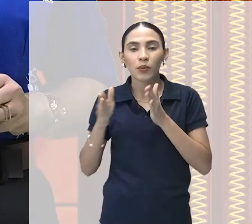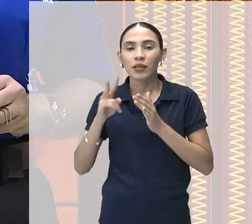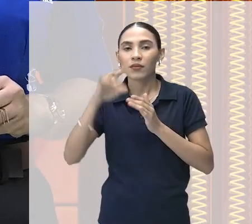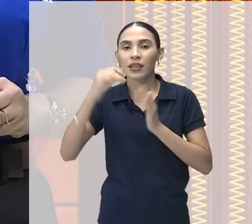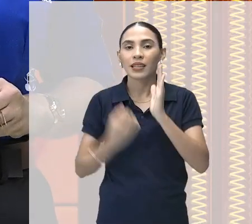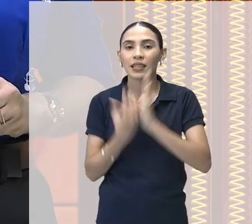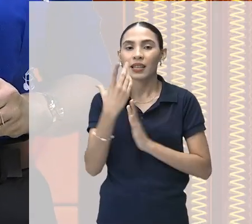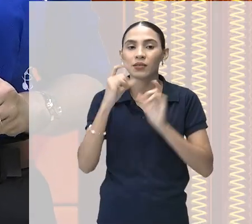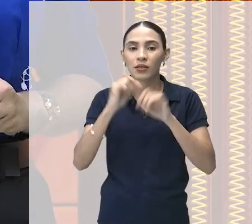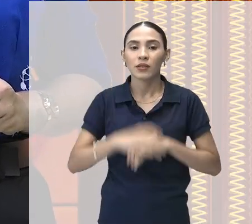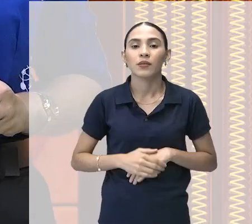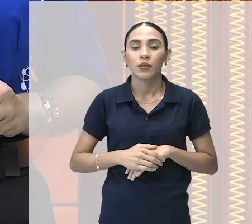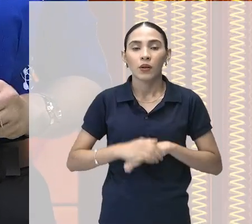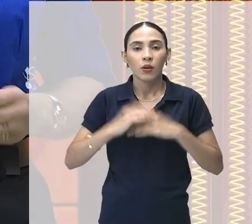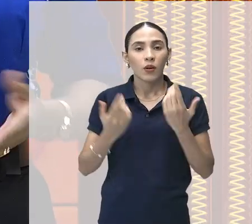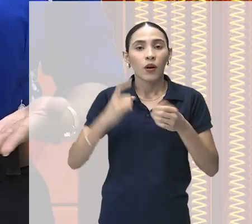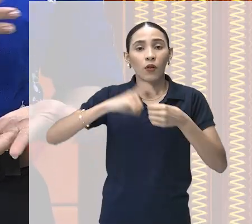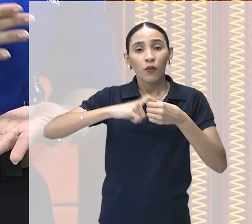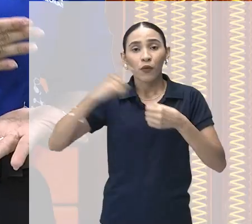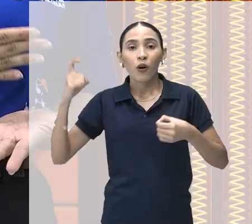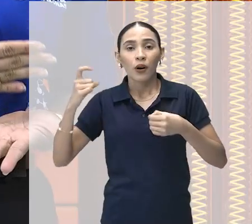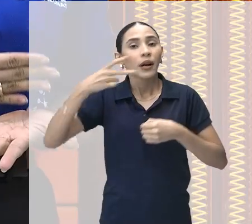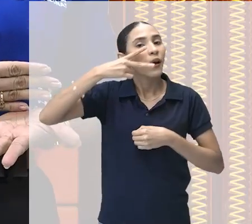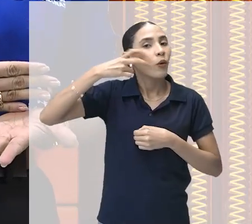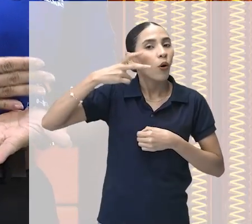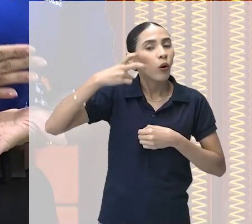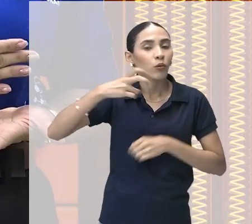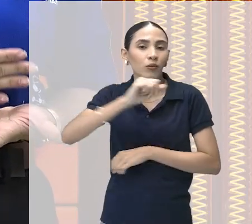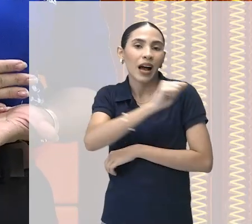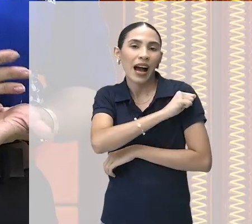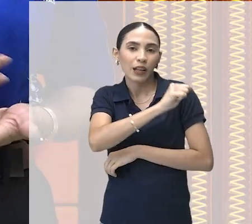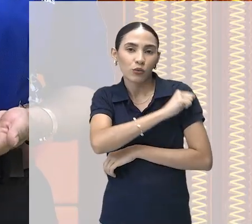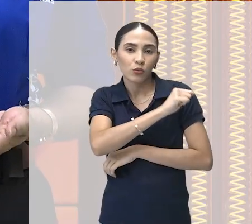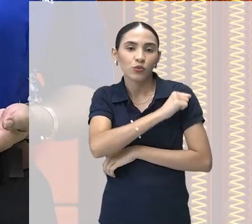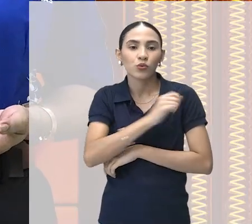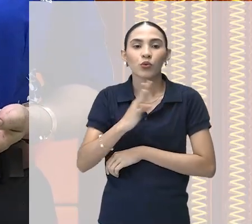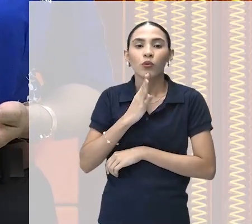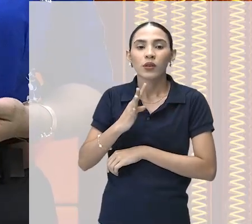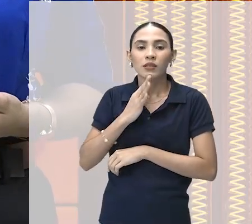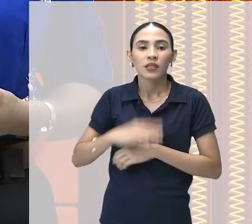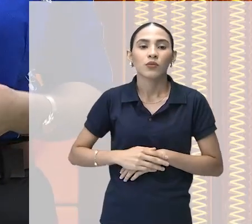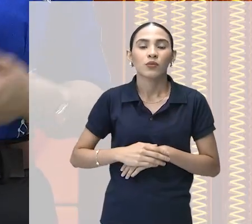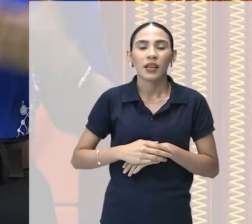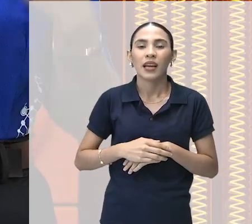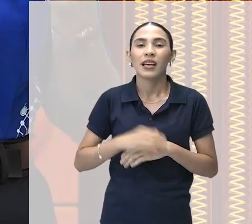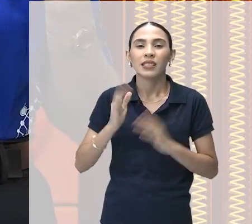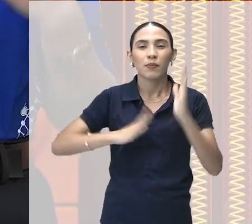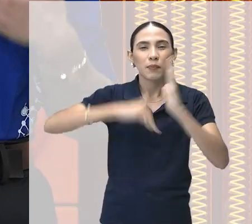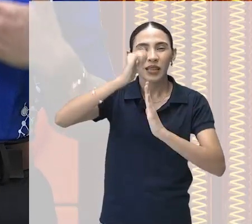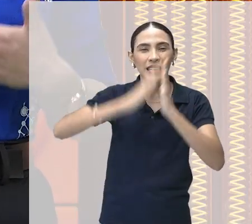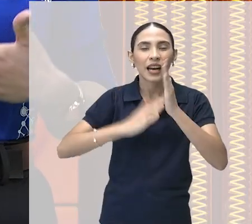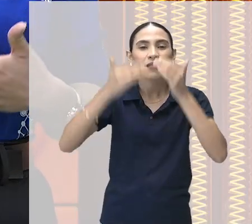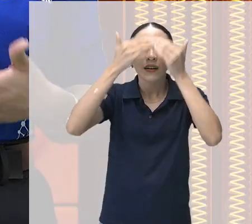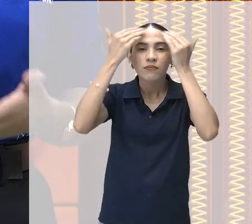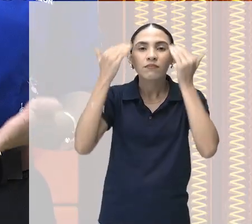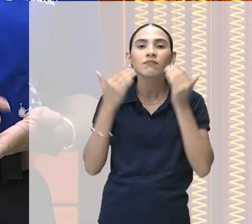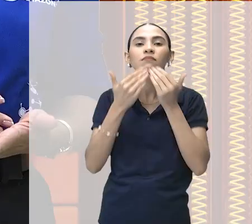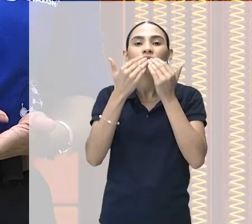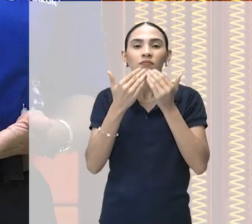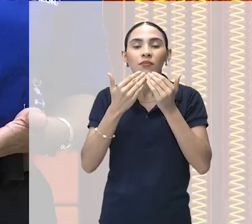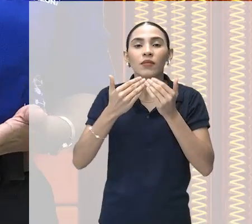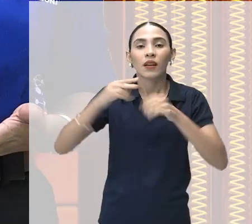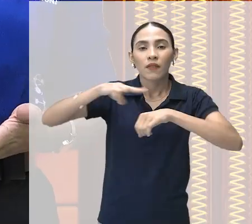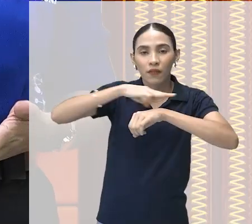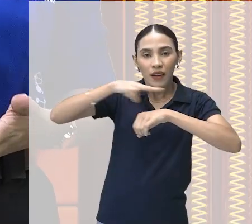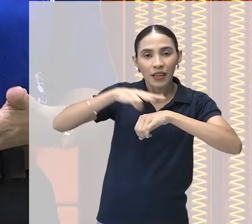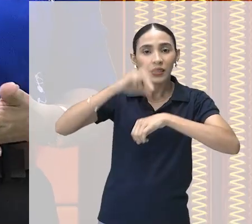surgir o movimento Fora Collor, em que estudantes conhecidos como cara-pintadas pintavam a face de